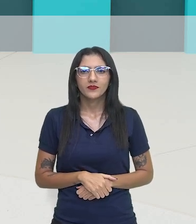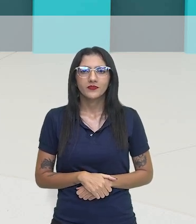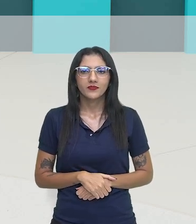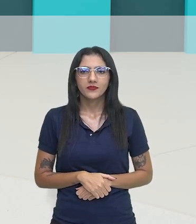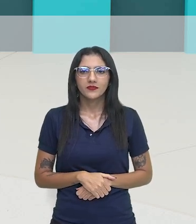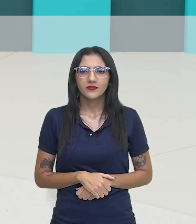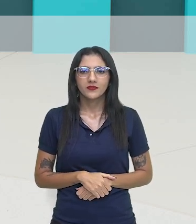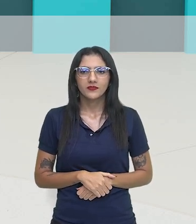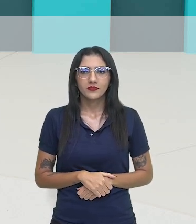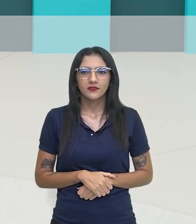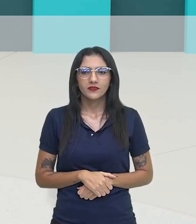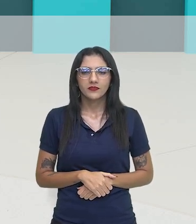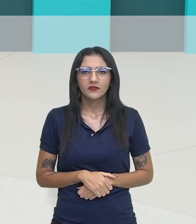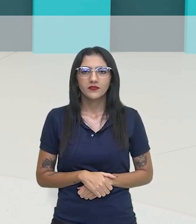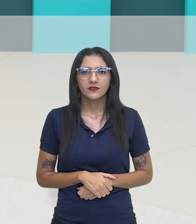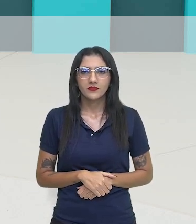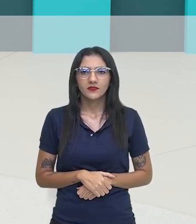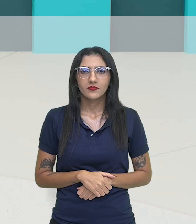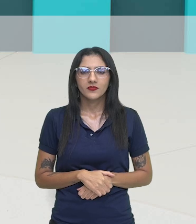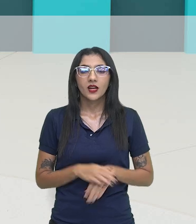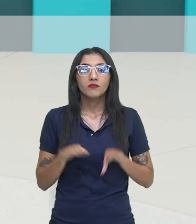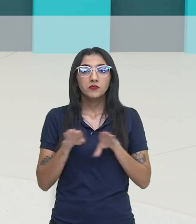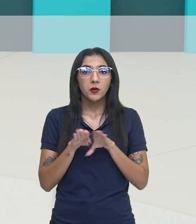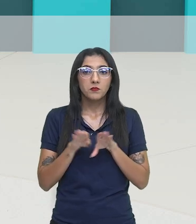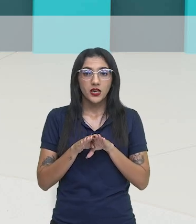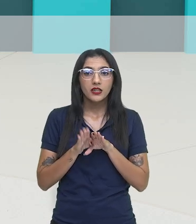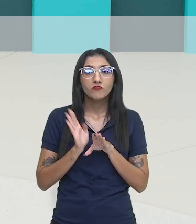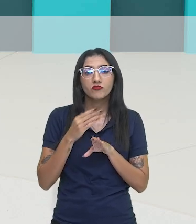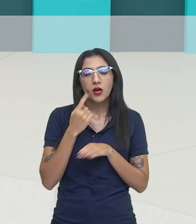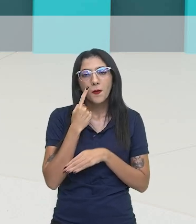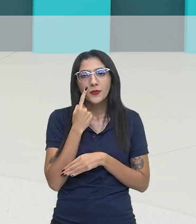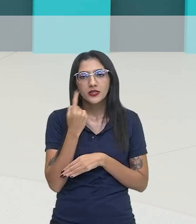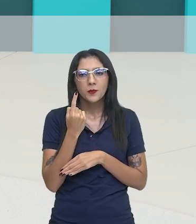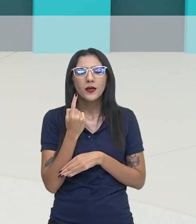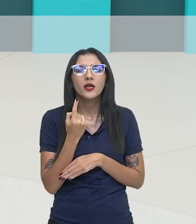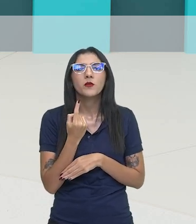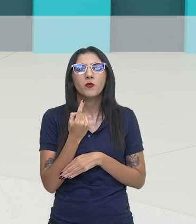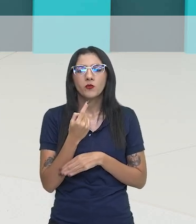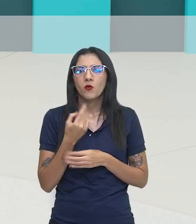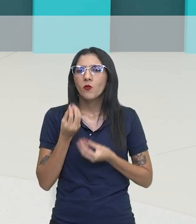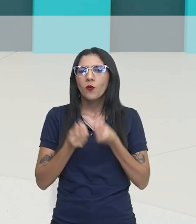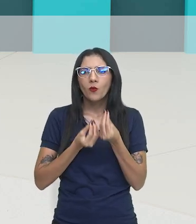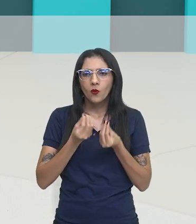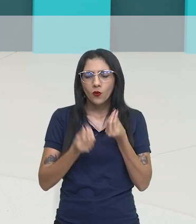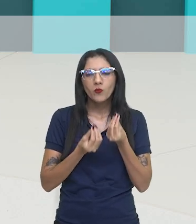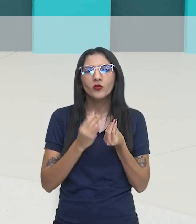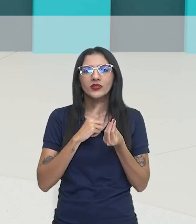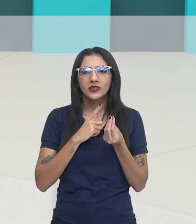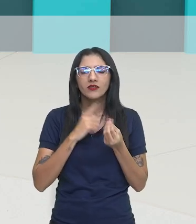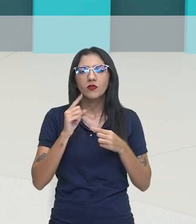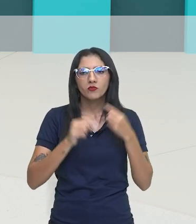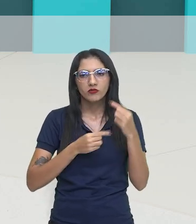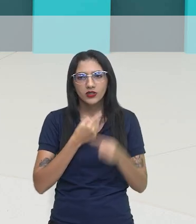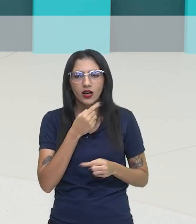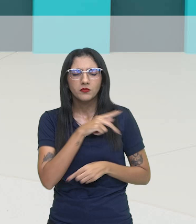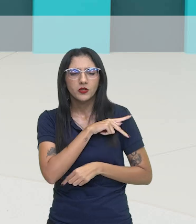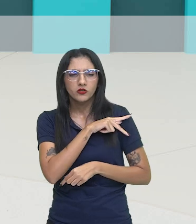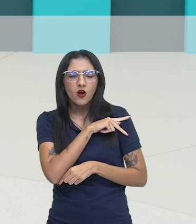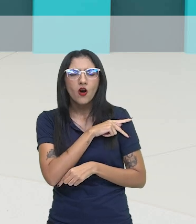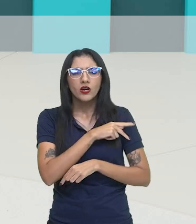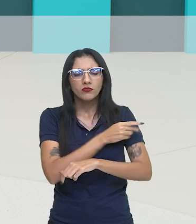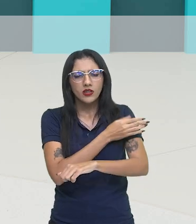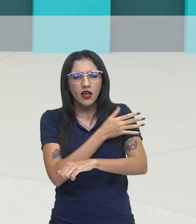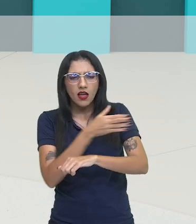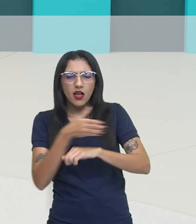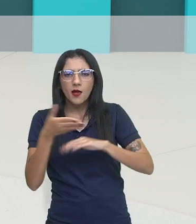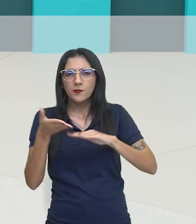uma breve visão sobre a importância dele. Mas agora a gente vai passar para outros aspectos